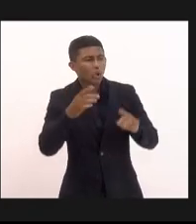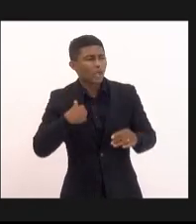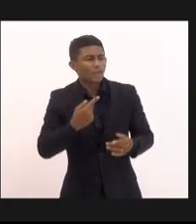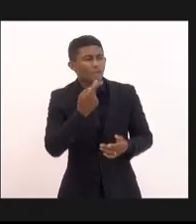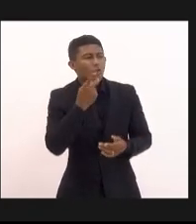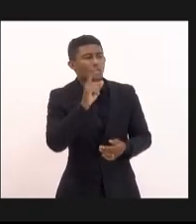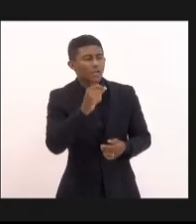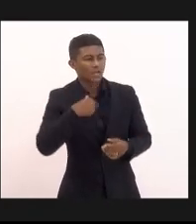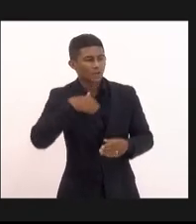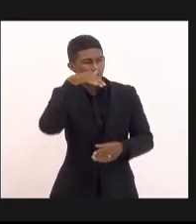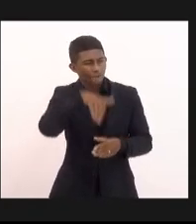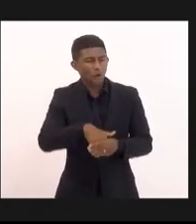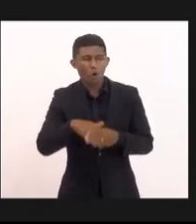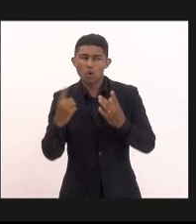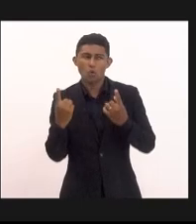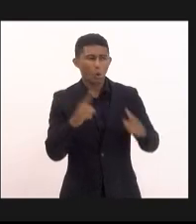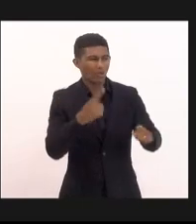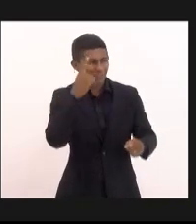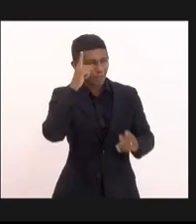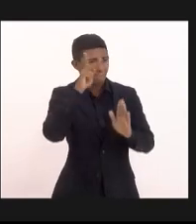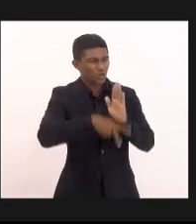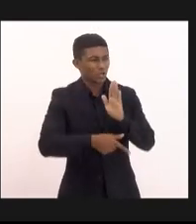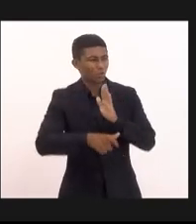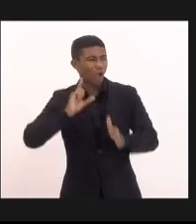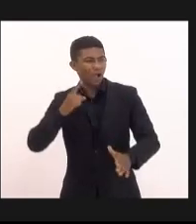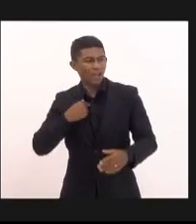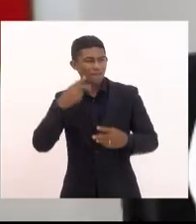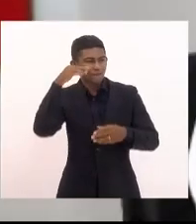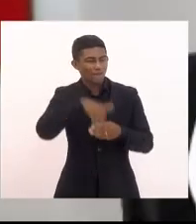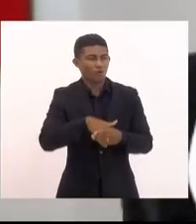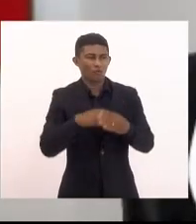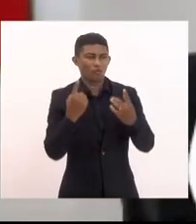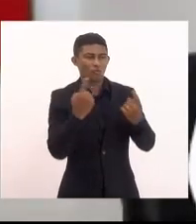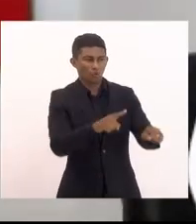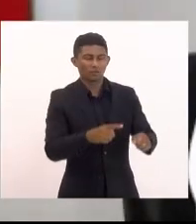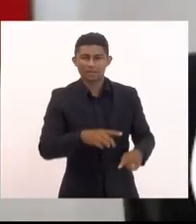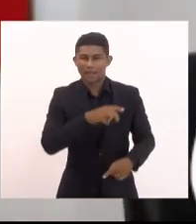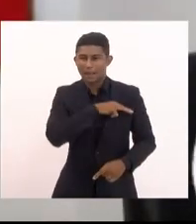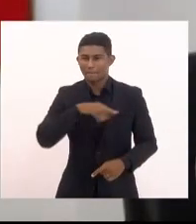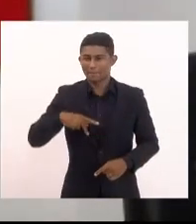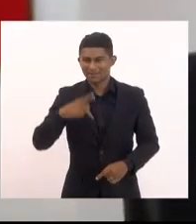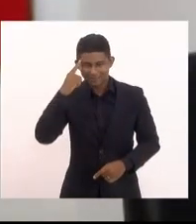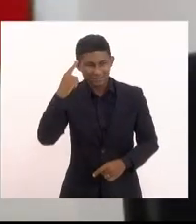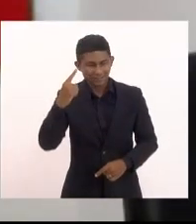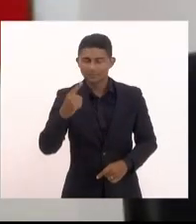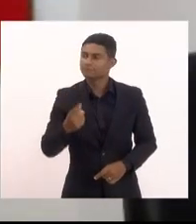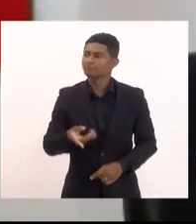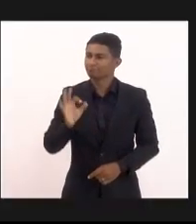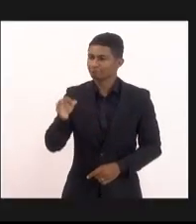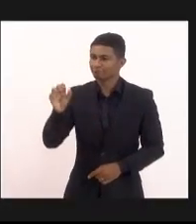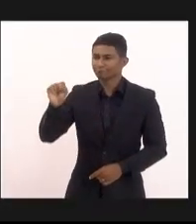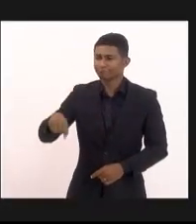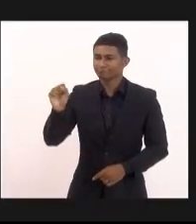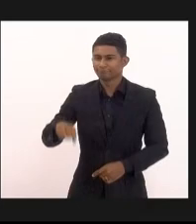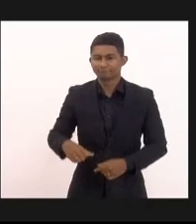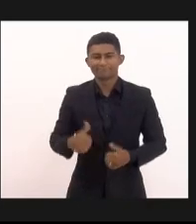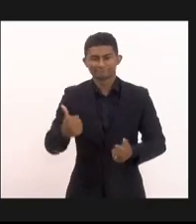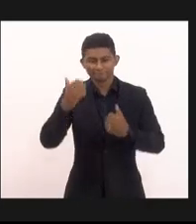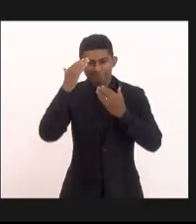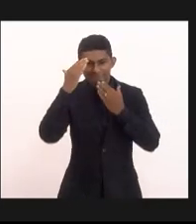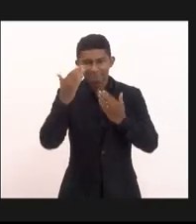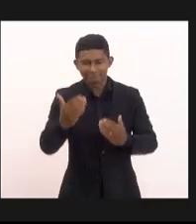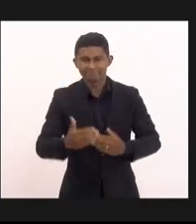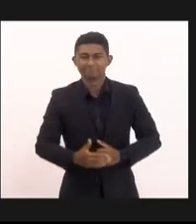voto contrário no projeto anterior, tá bom? Tá, a mensagem do MP, ok. Isso, obrigada. Obrigada,